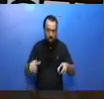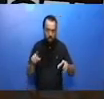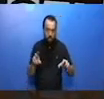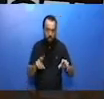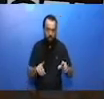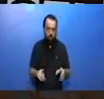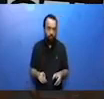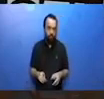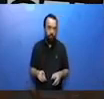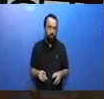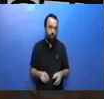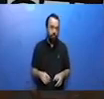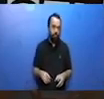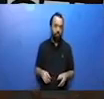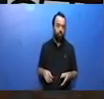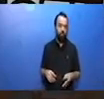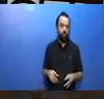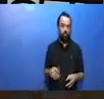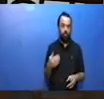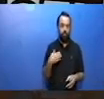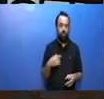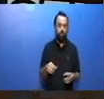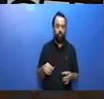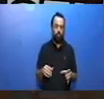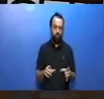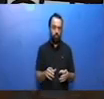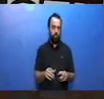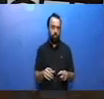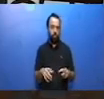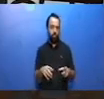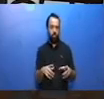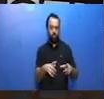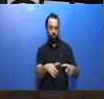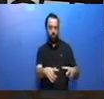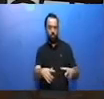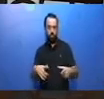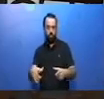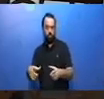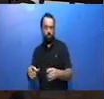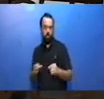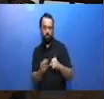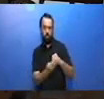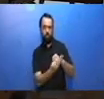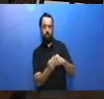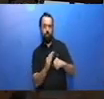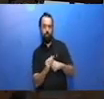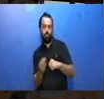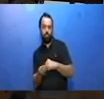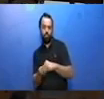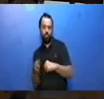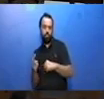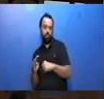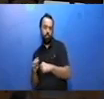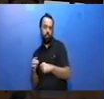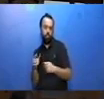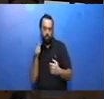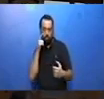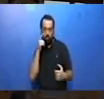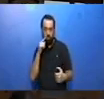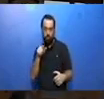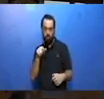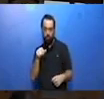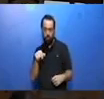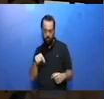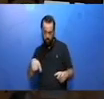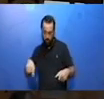eu separei os bairros das cidades. Olha, você vai prestar atenção, será que aqui tem o seu bairro? Às vezes, não tem